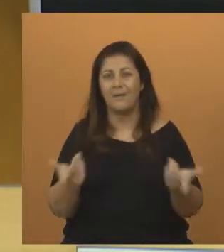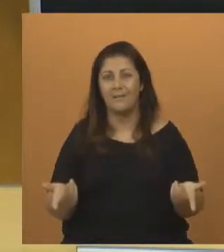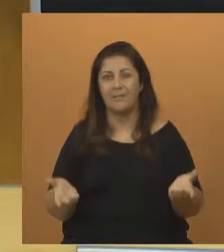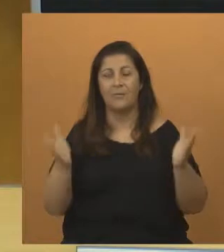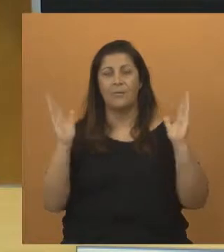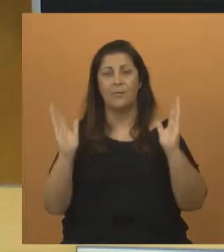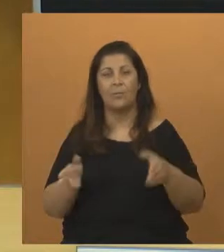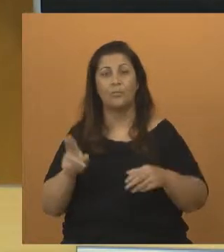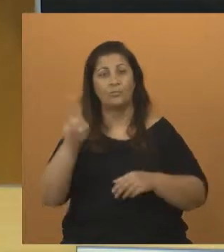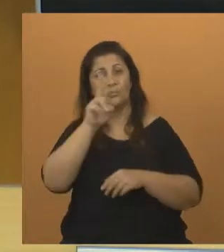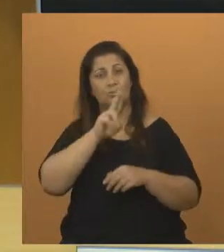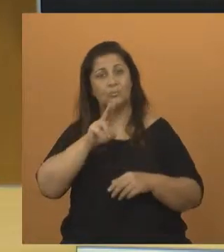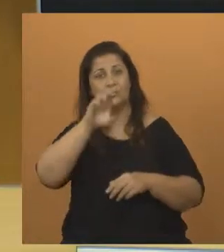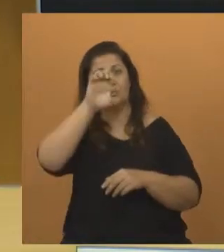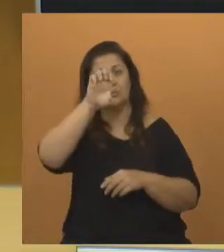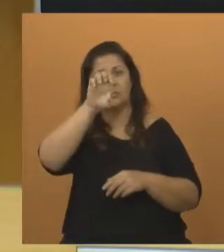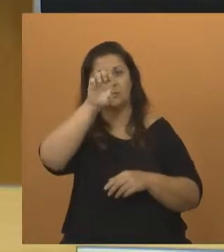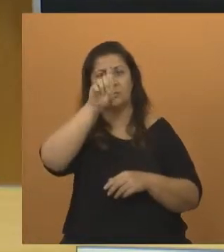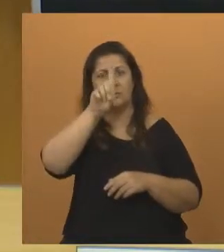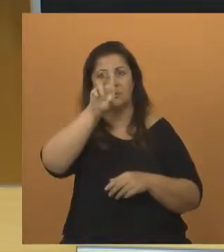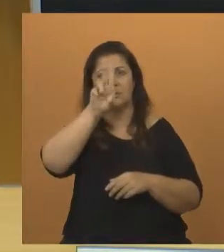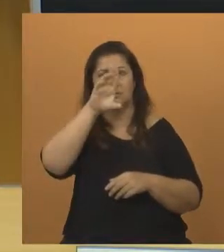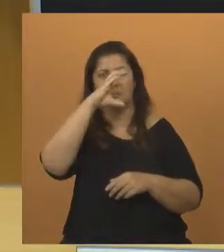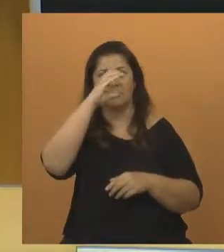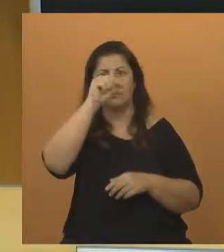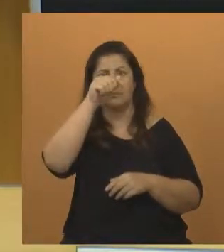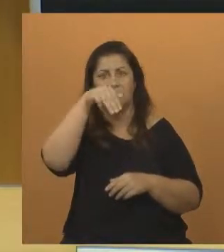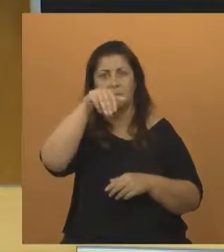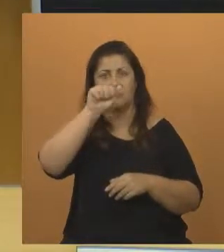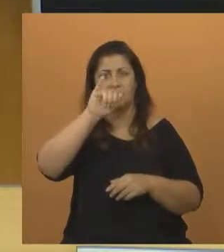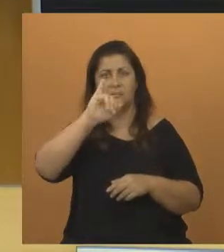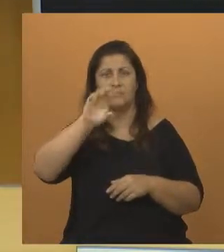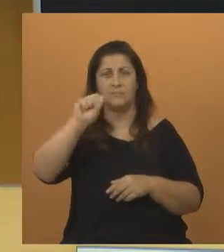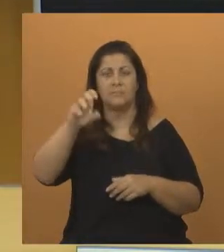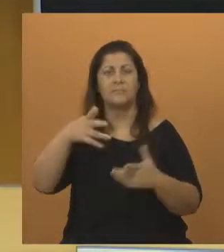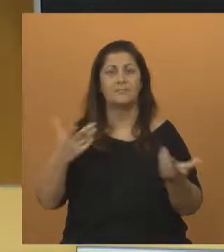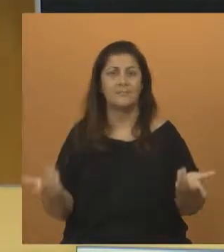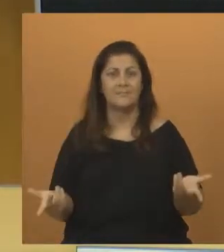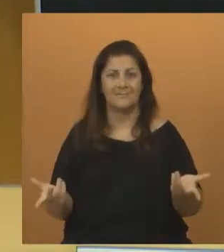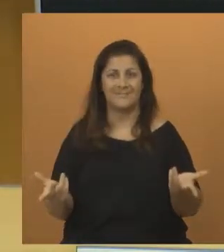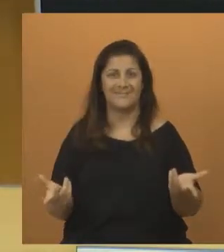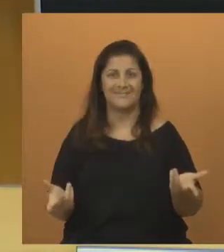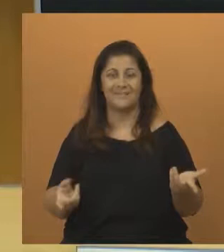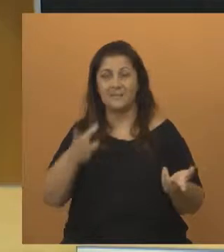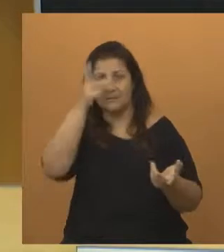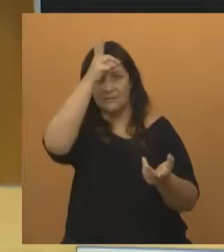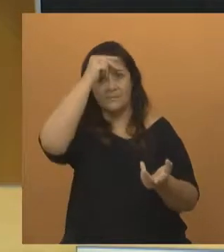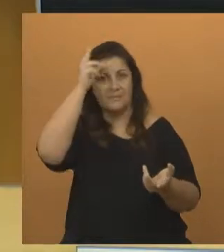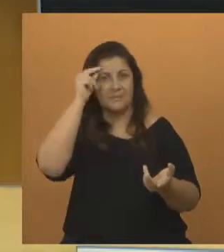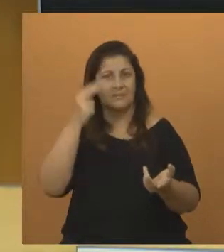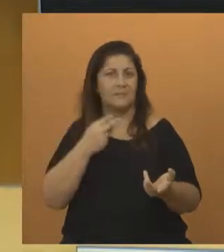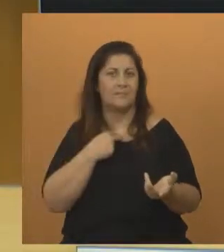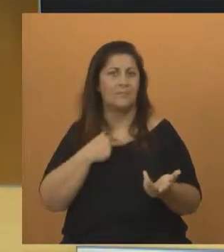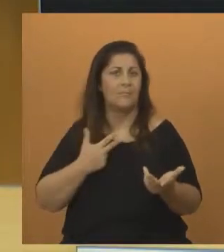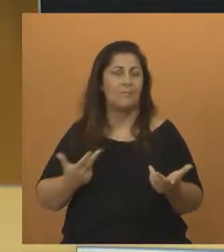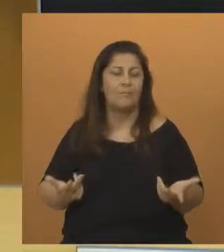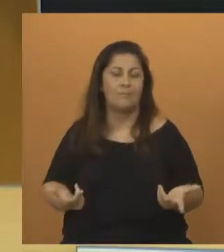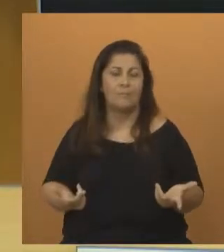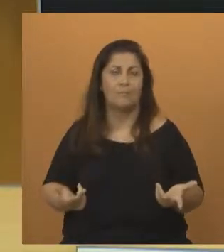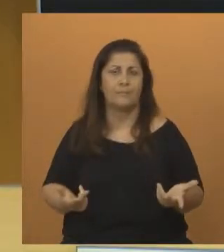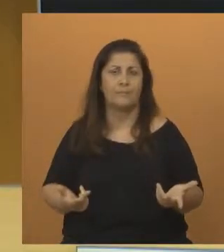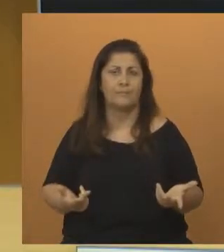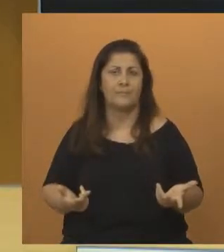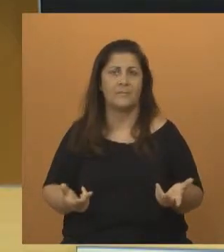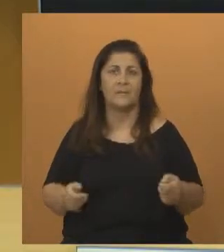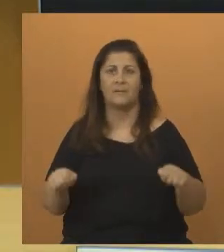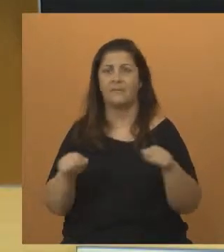usa o espaço de Educa Mais. Mas, como eu falei, o poder público ele não pode fazer as coisas que o